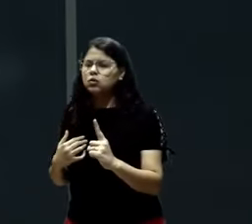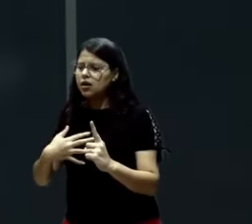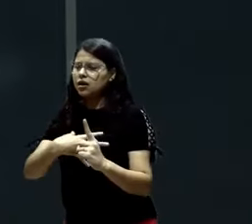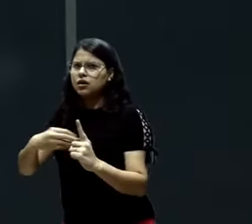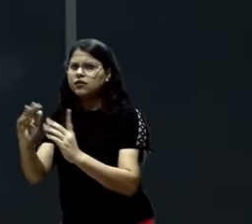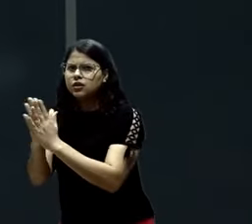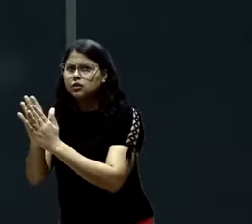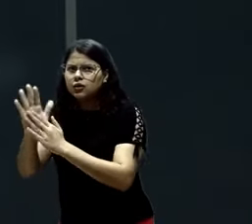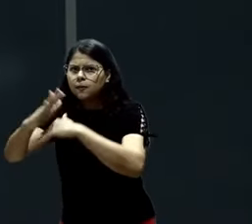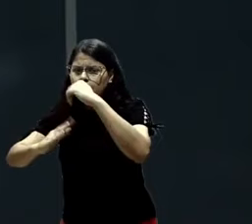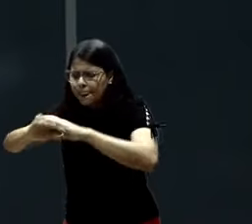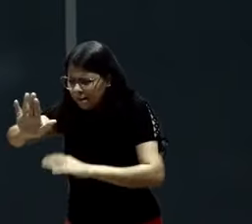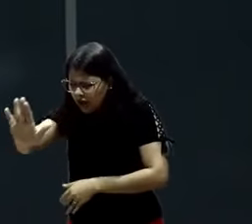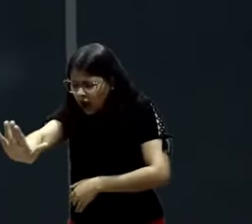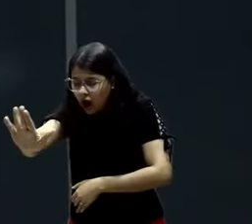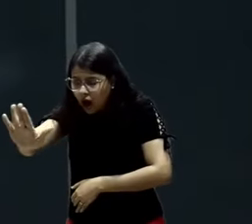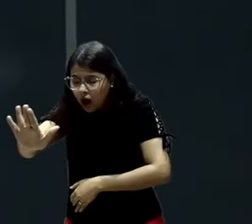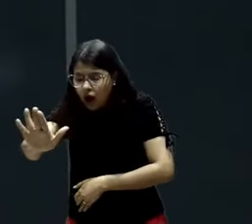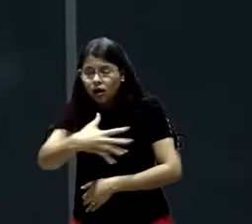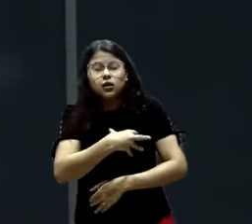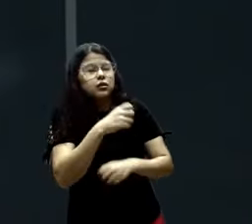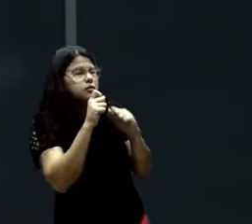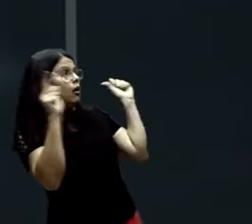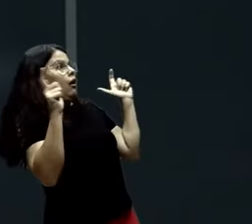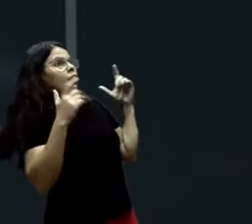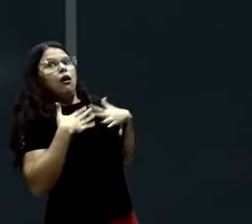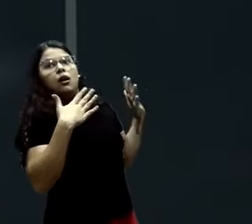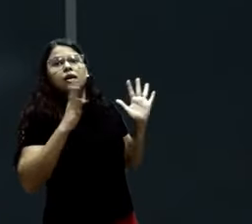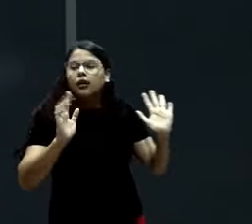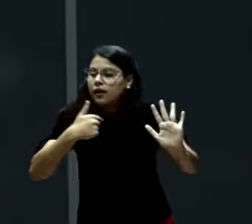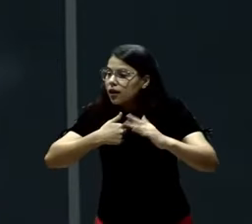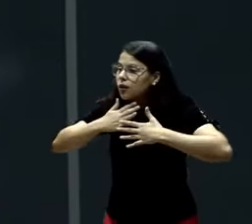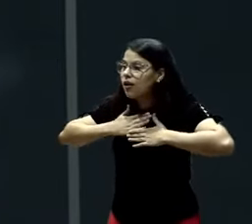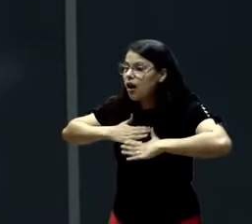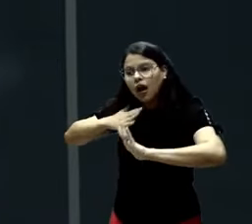Dormindo eu lá com a mão estendida, quando ele olhou, falei, calma que está tudo bem.